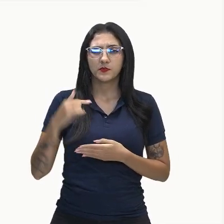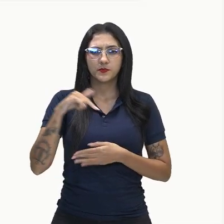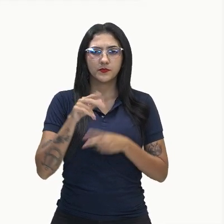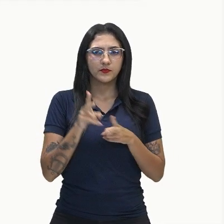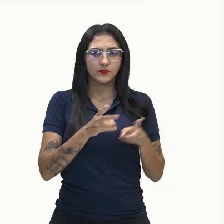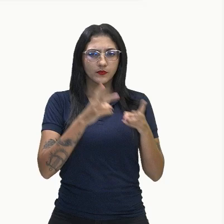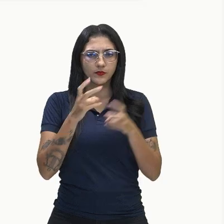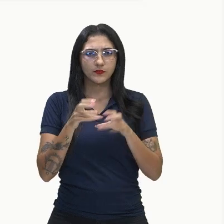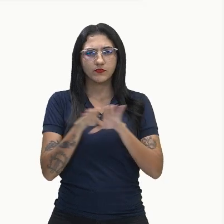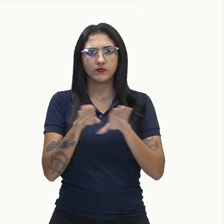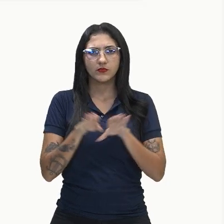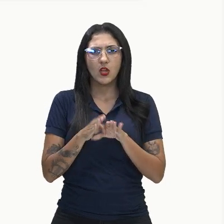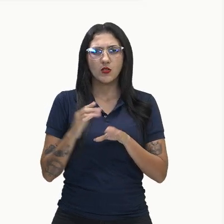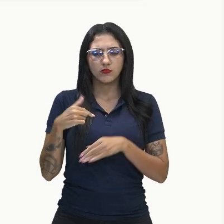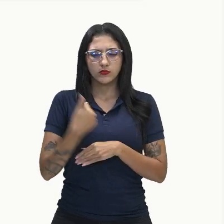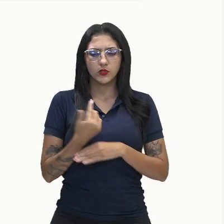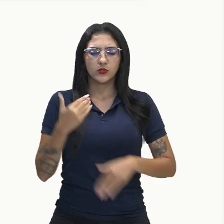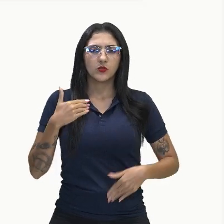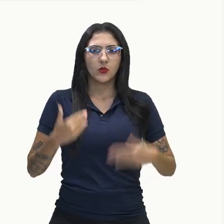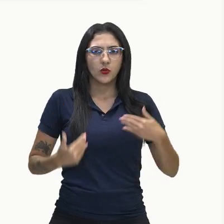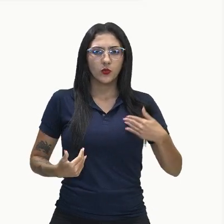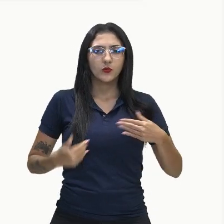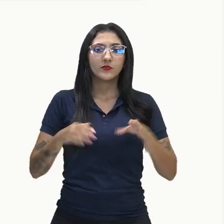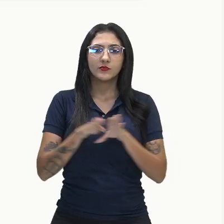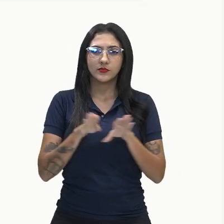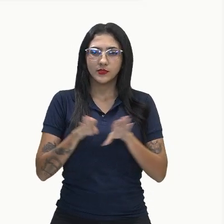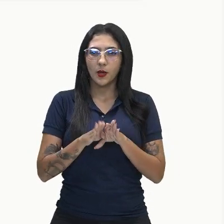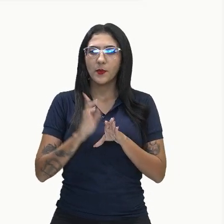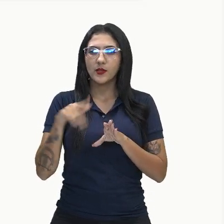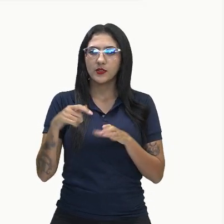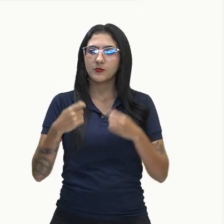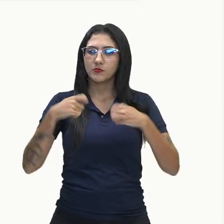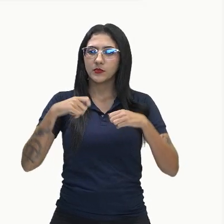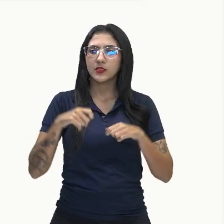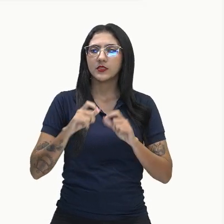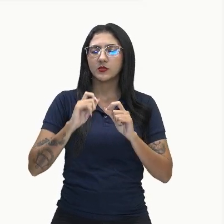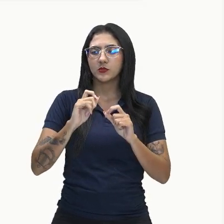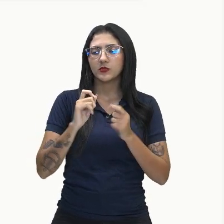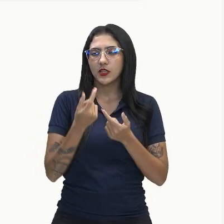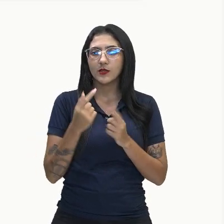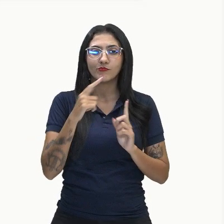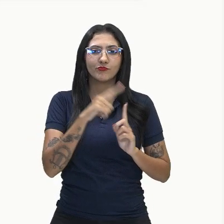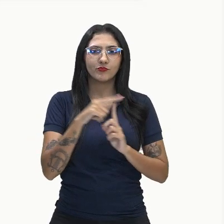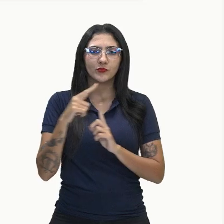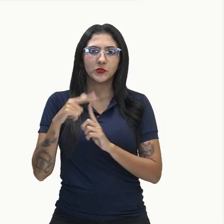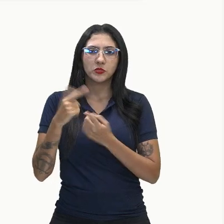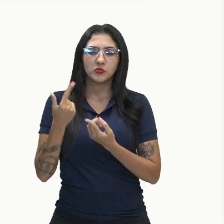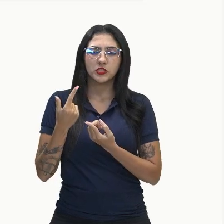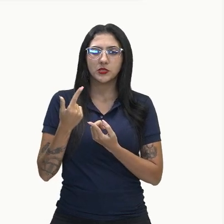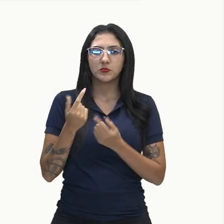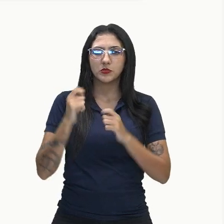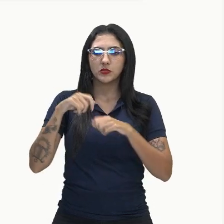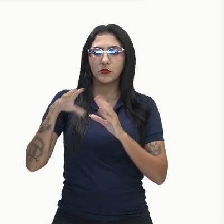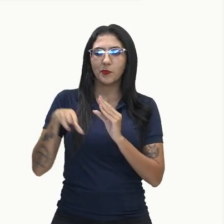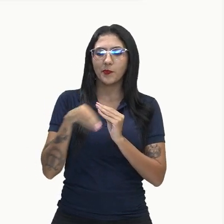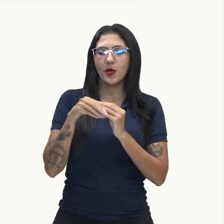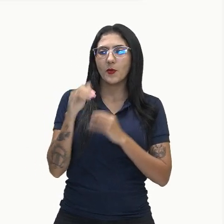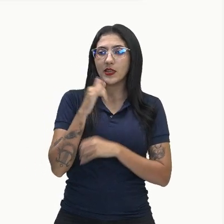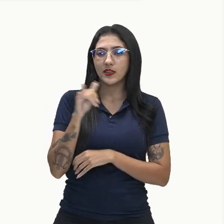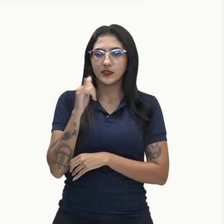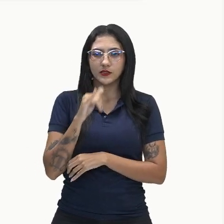forma, o nosso corpo também é uma máquina que precisa aí de combustível, de energia para funcionar,